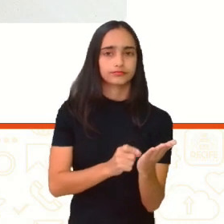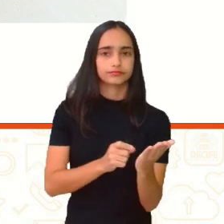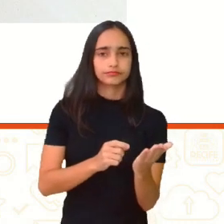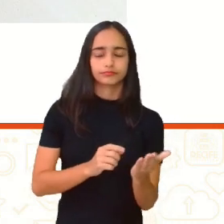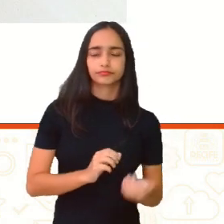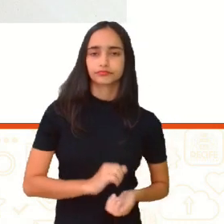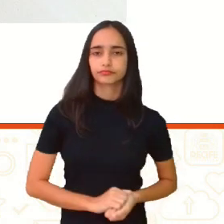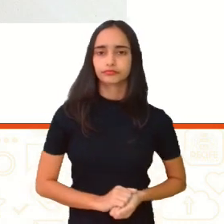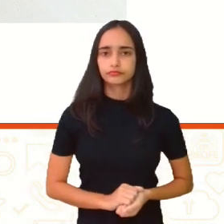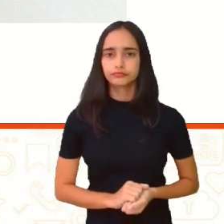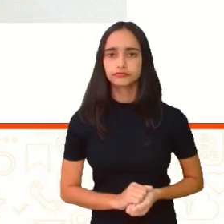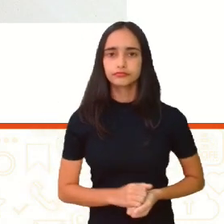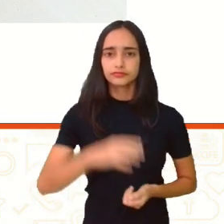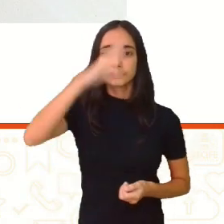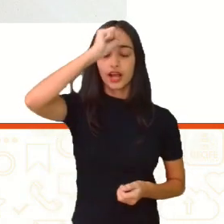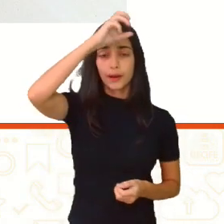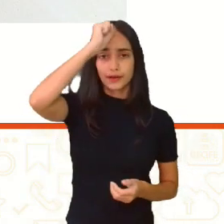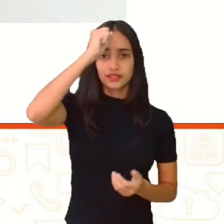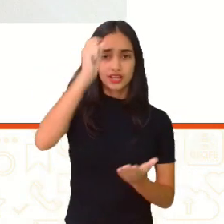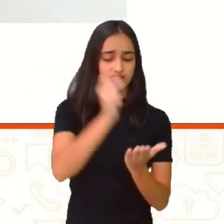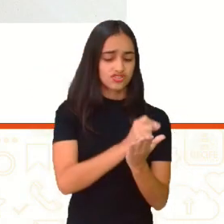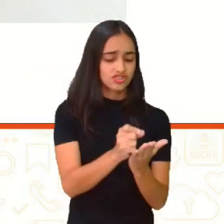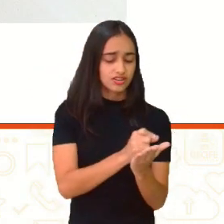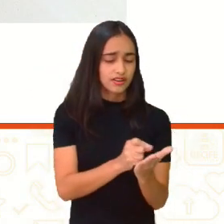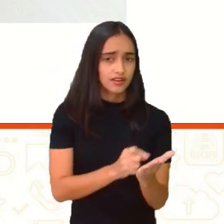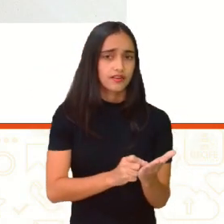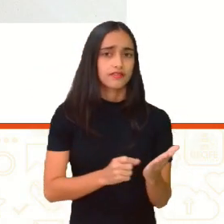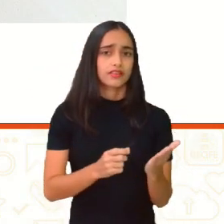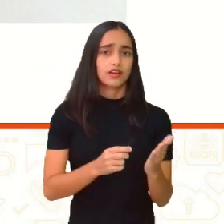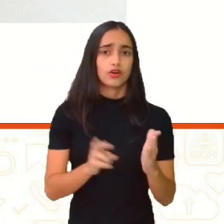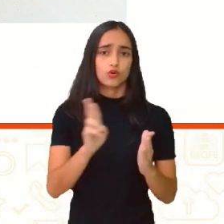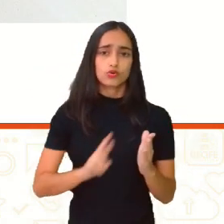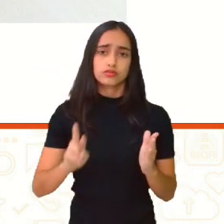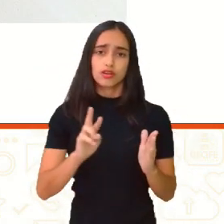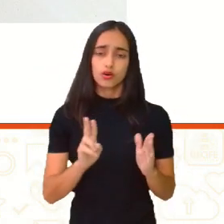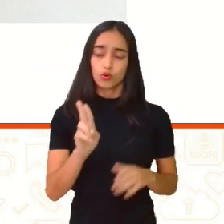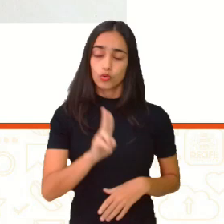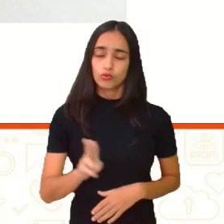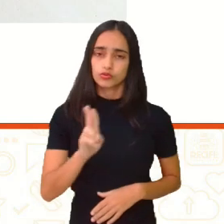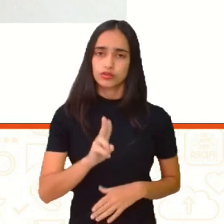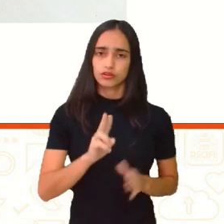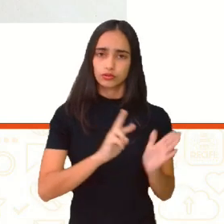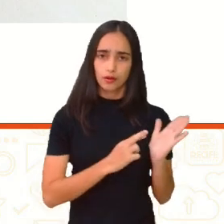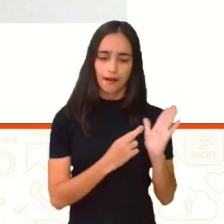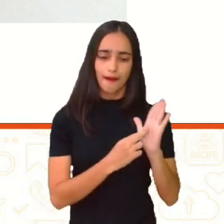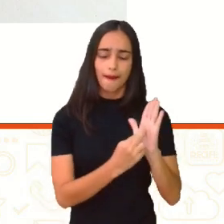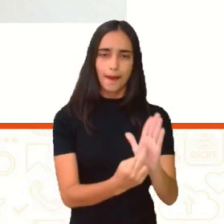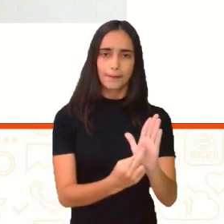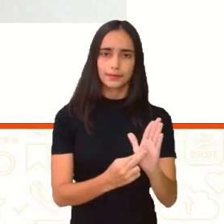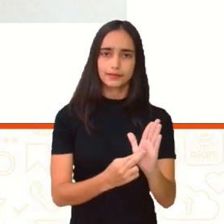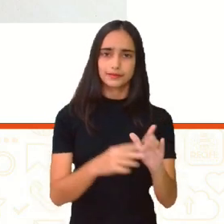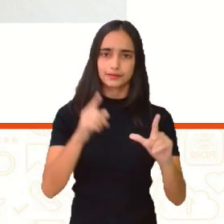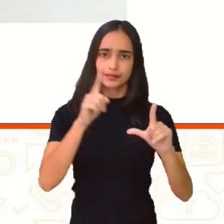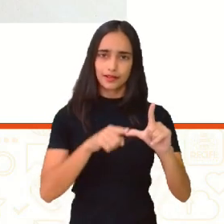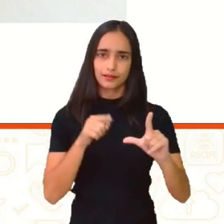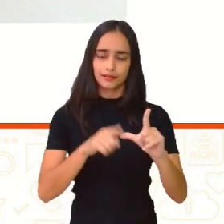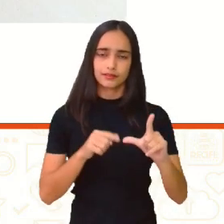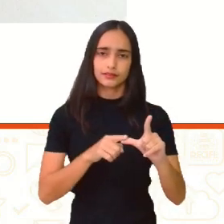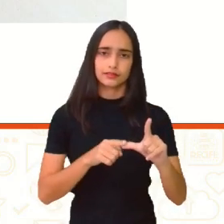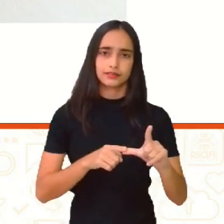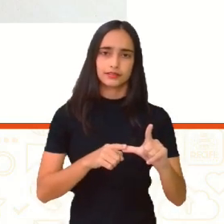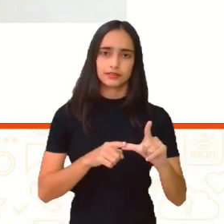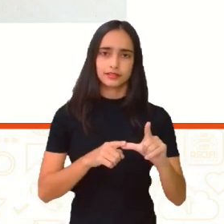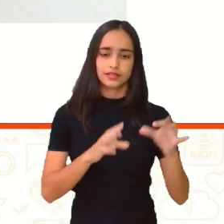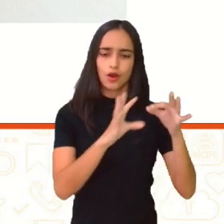a partir da representação da letra, né, e a relação com o som. E a